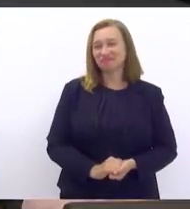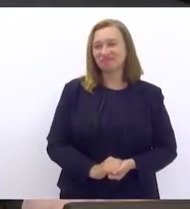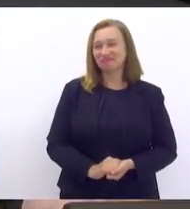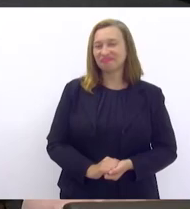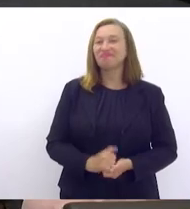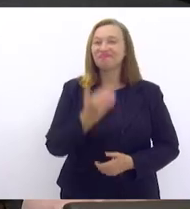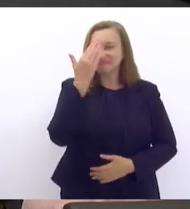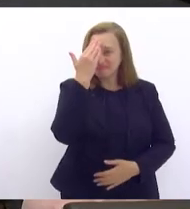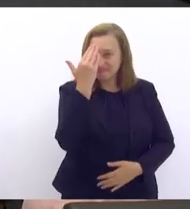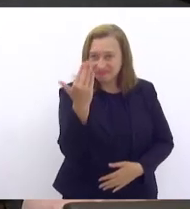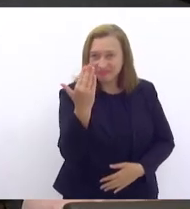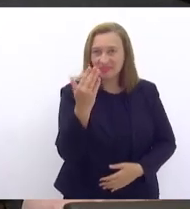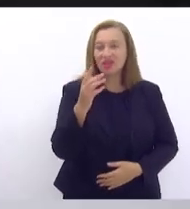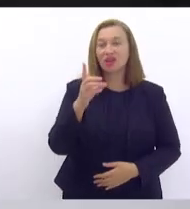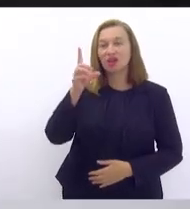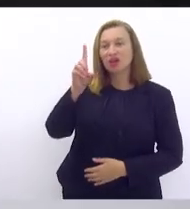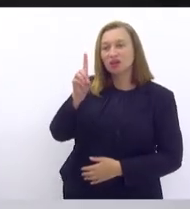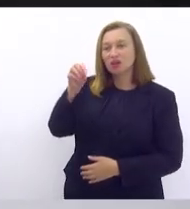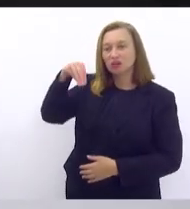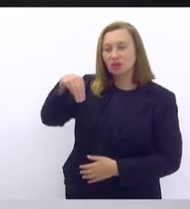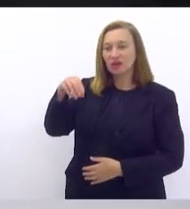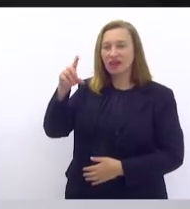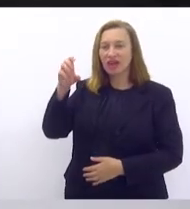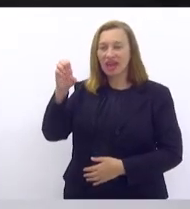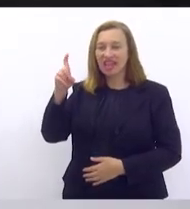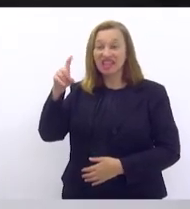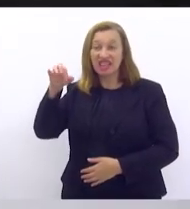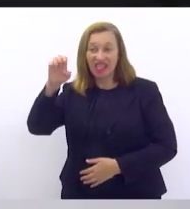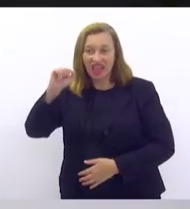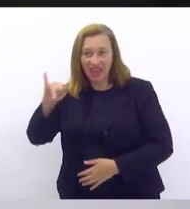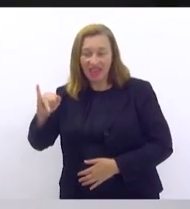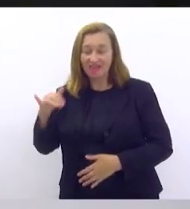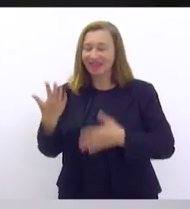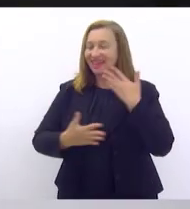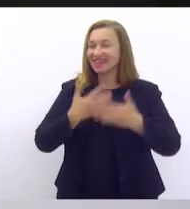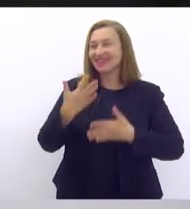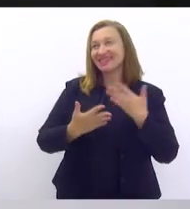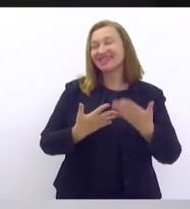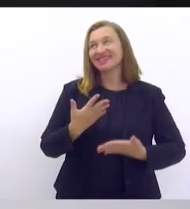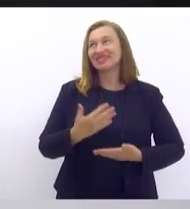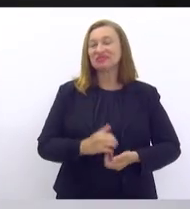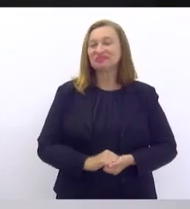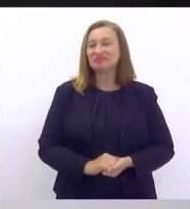Muito obrigado, Dom Ednei. Uma alegria enorme, imensa para nós. Muito obrigado.